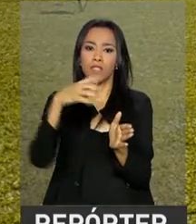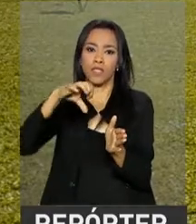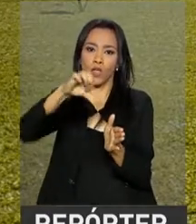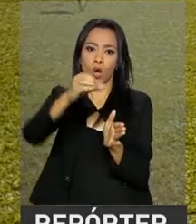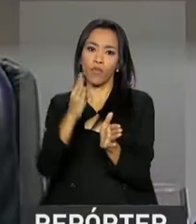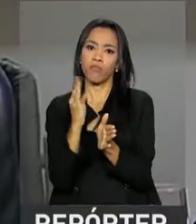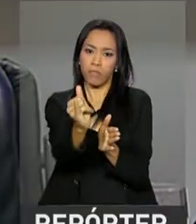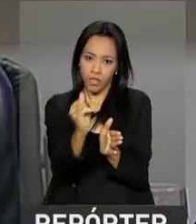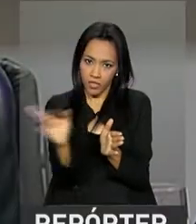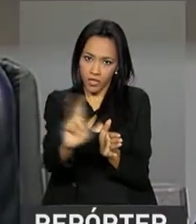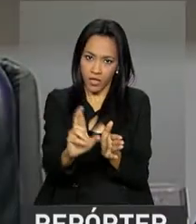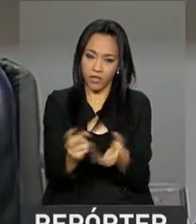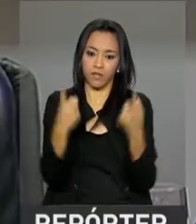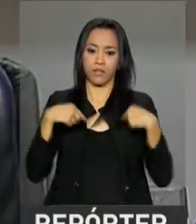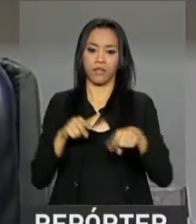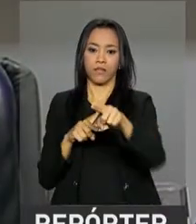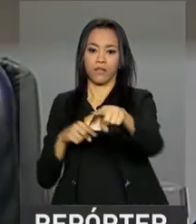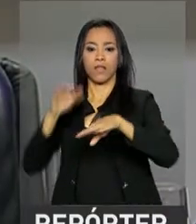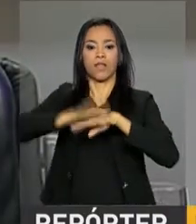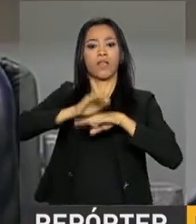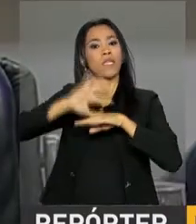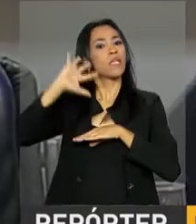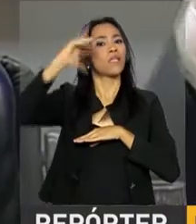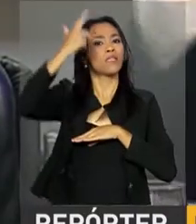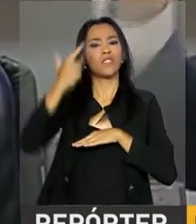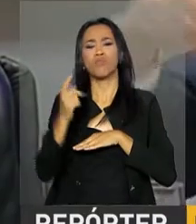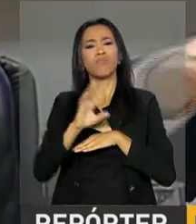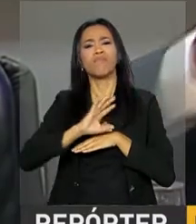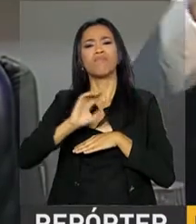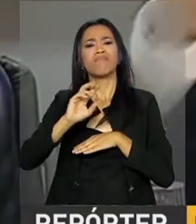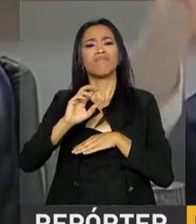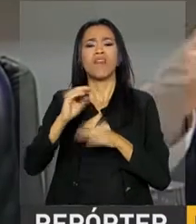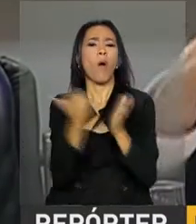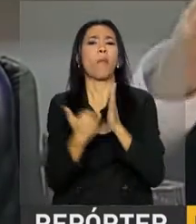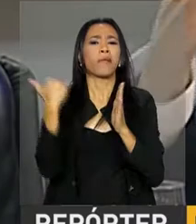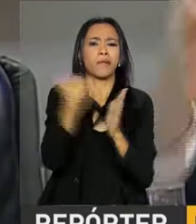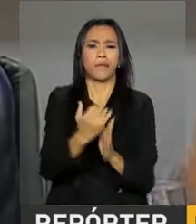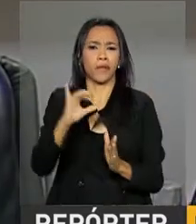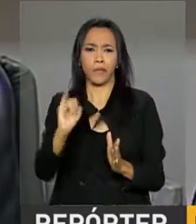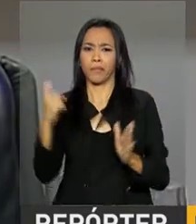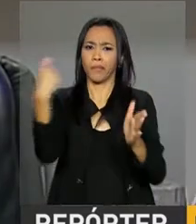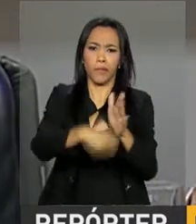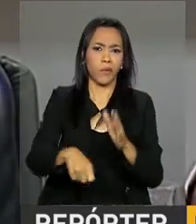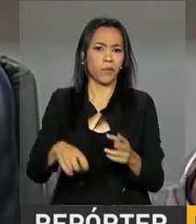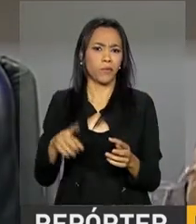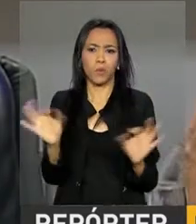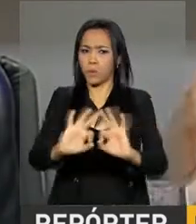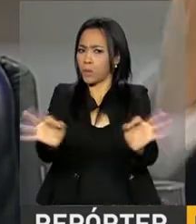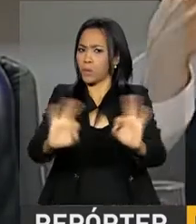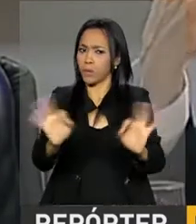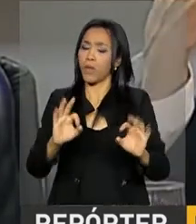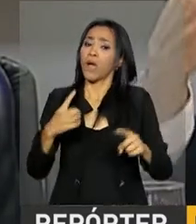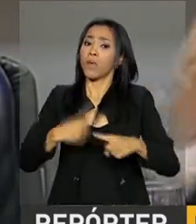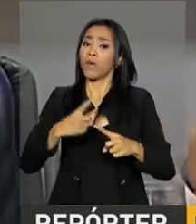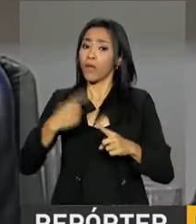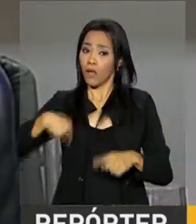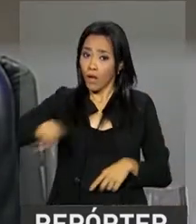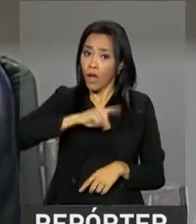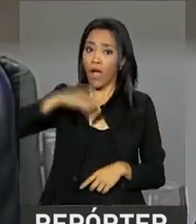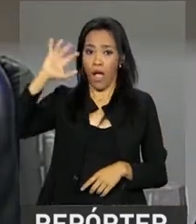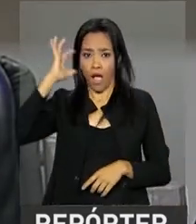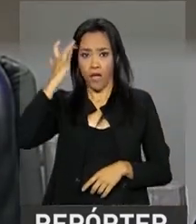reais decidiu-se não fazer simplesmente aumentos de impostos ou tributos porque julgamos como